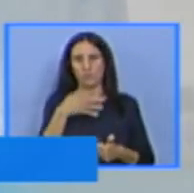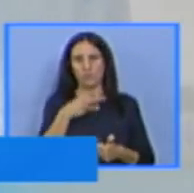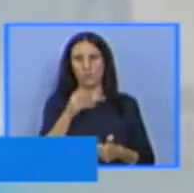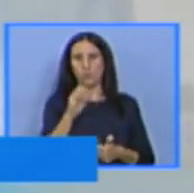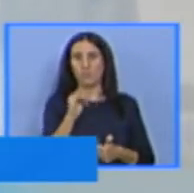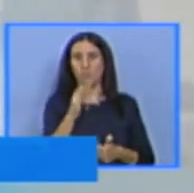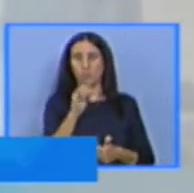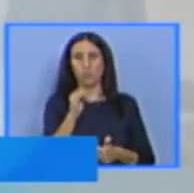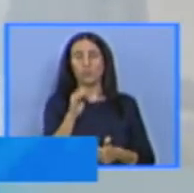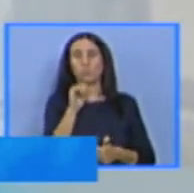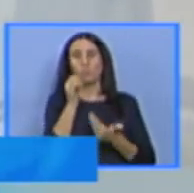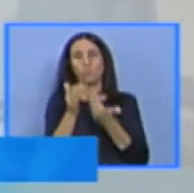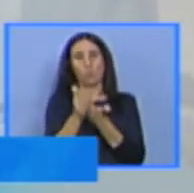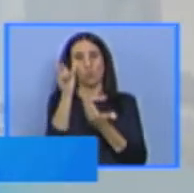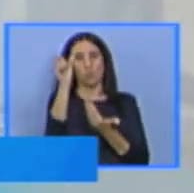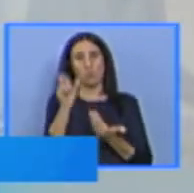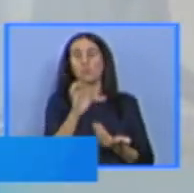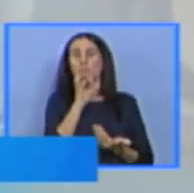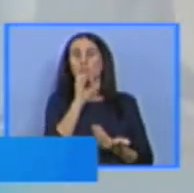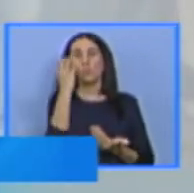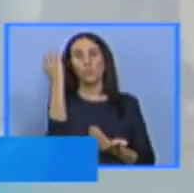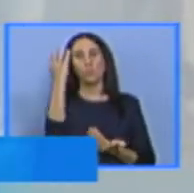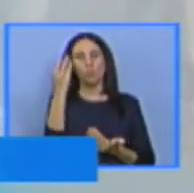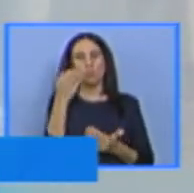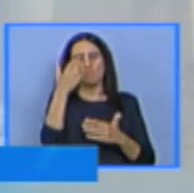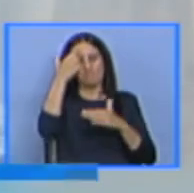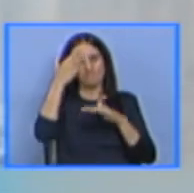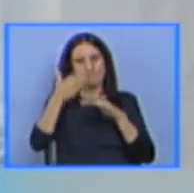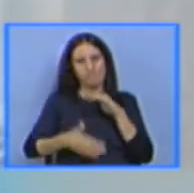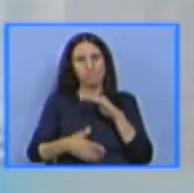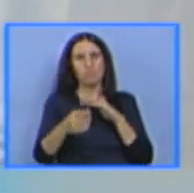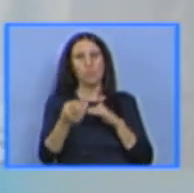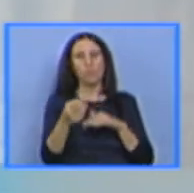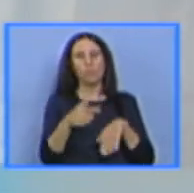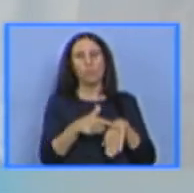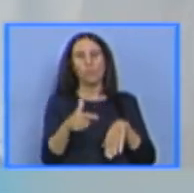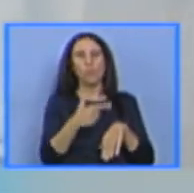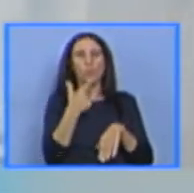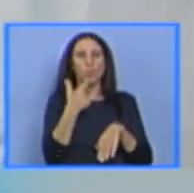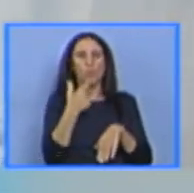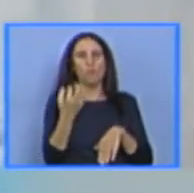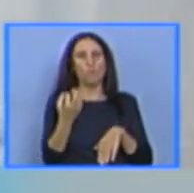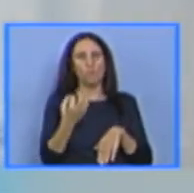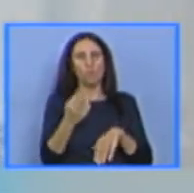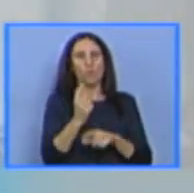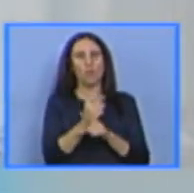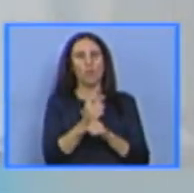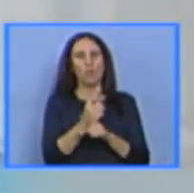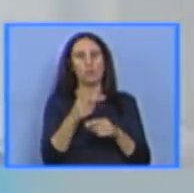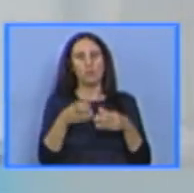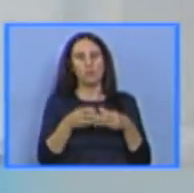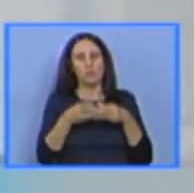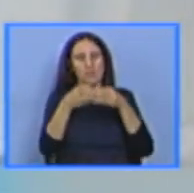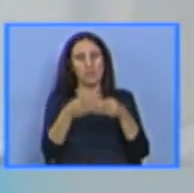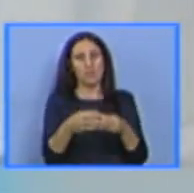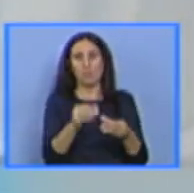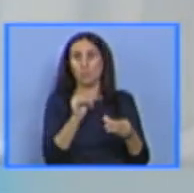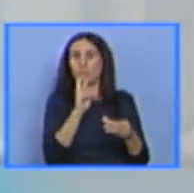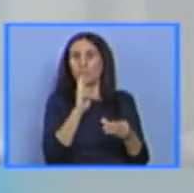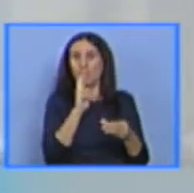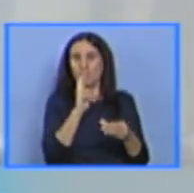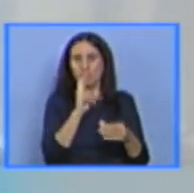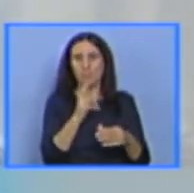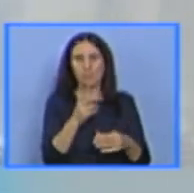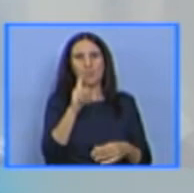Porto partia inesperadamente depois de um momento intenso que foi a peregrinação da Diocese a Fátima.